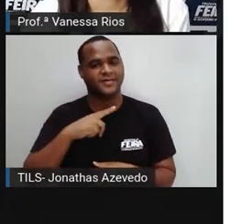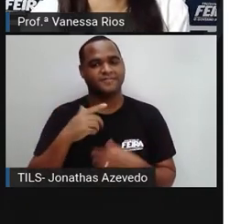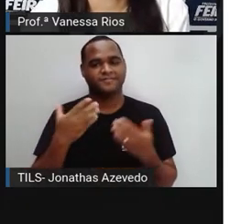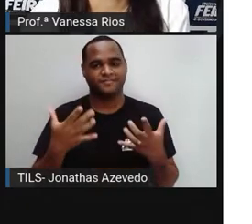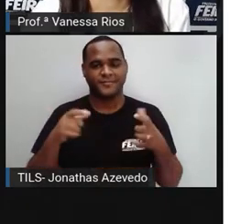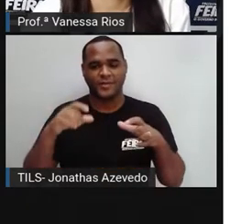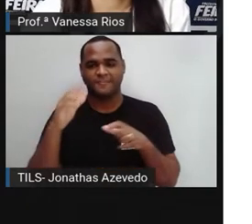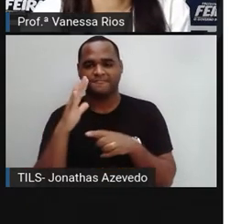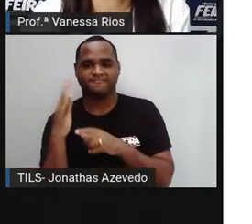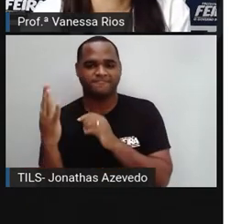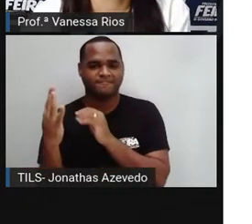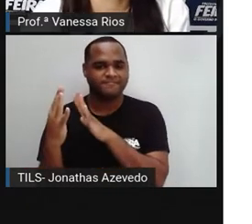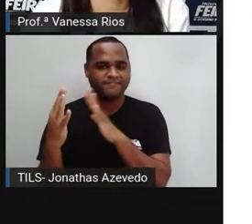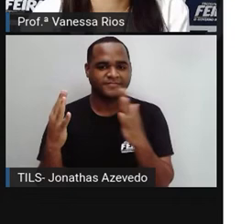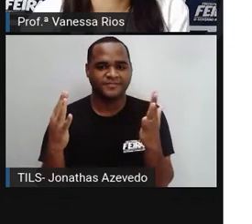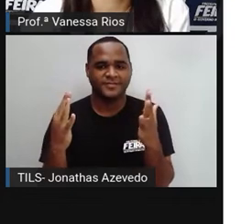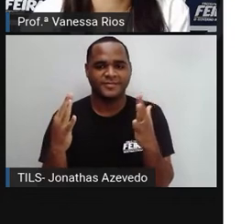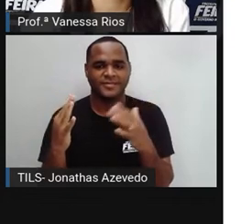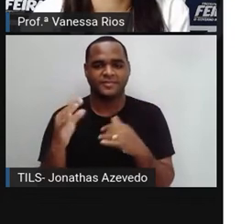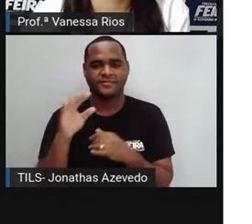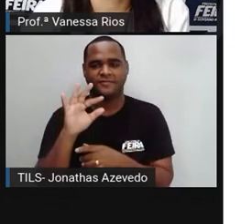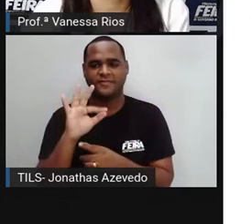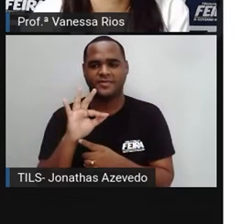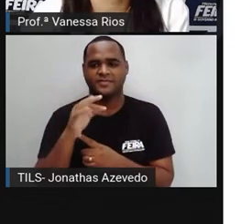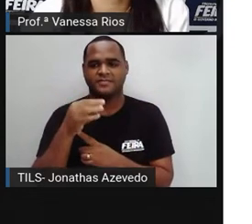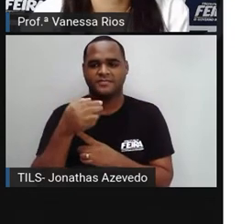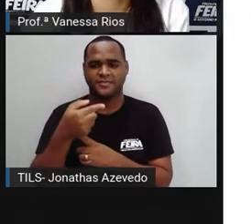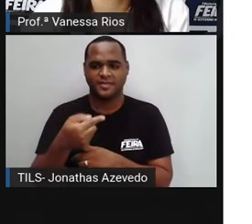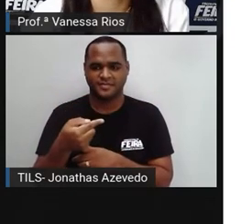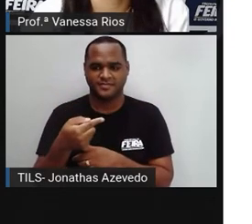Radialista Erivaldo Cerqueira,